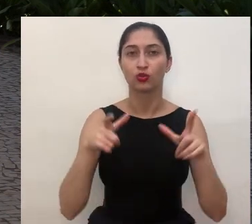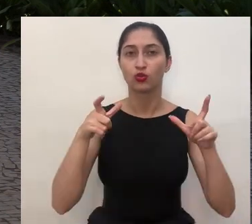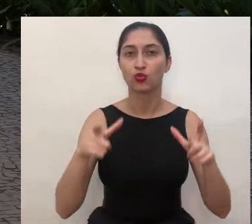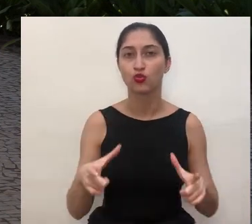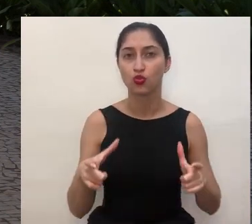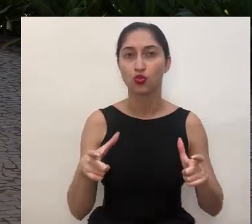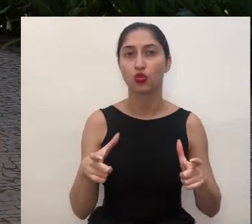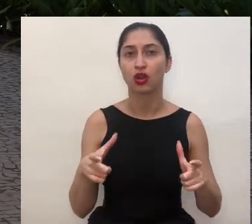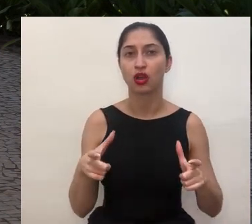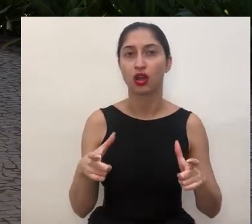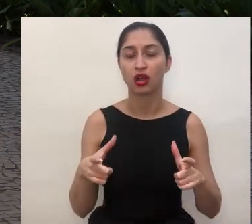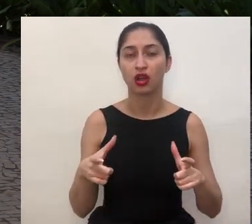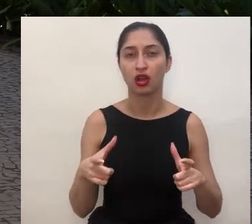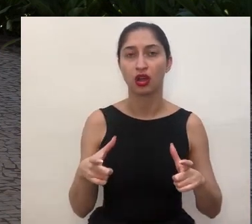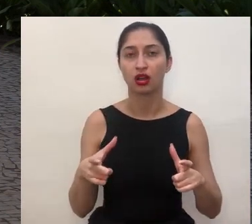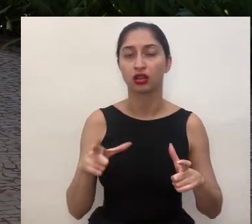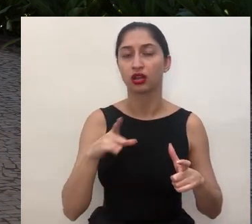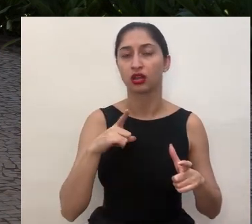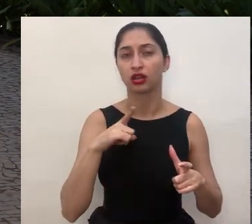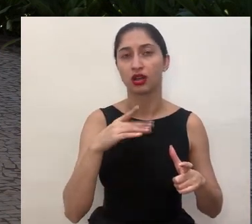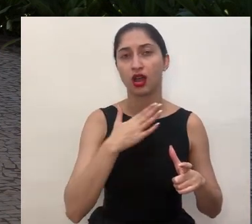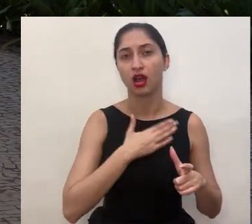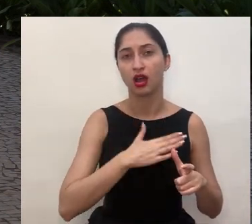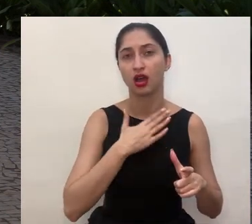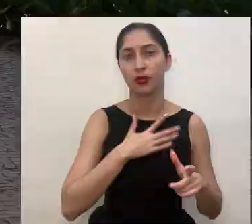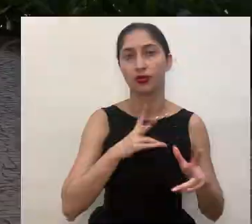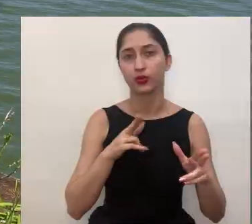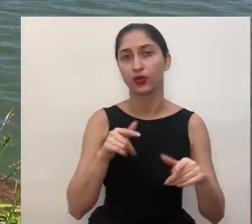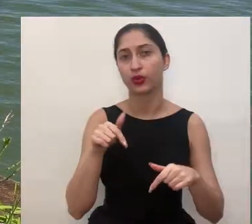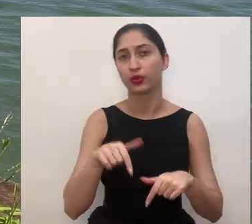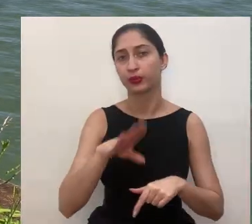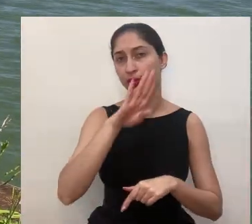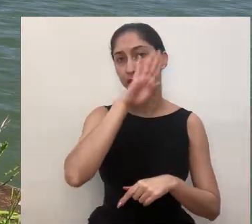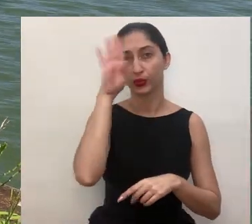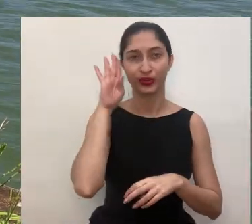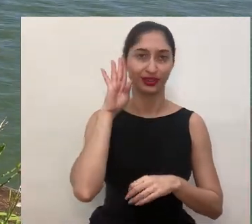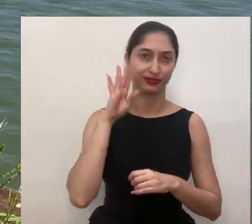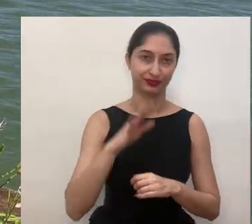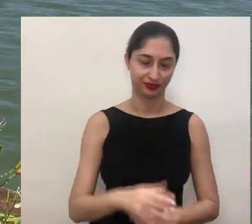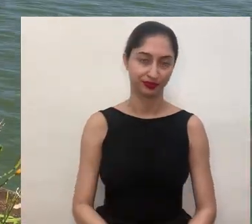tenha uma calma igual tem aqui na Pampulha.